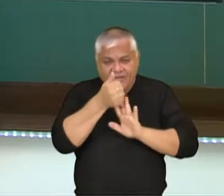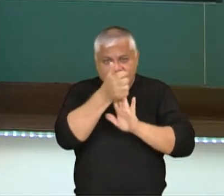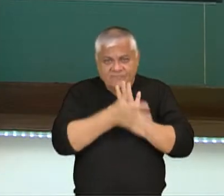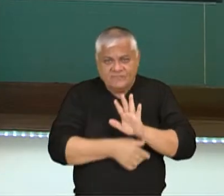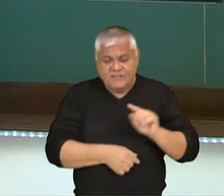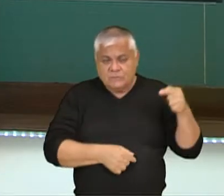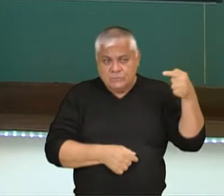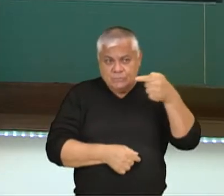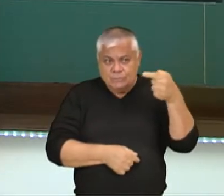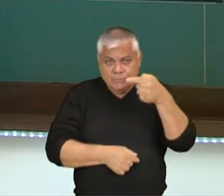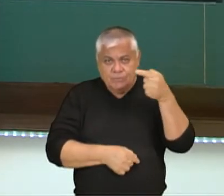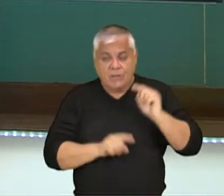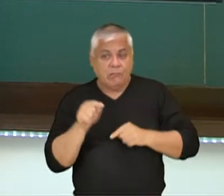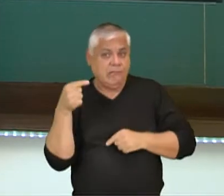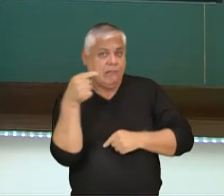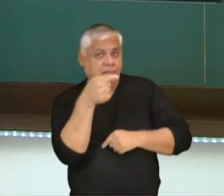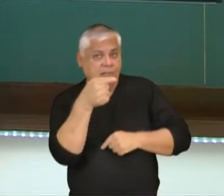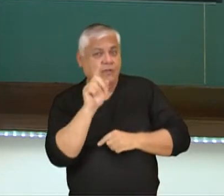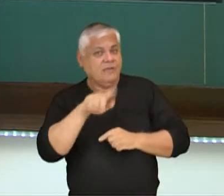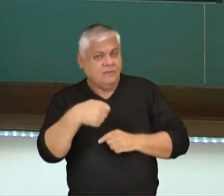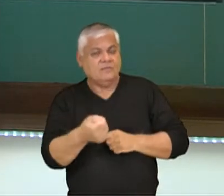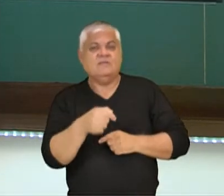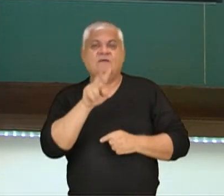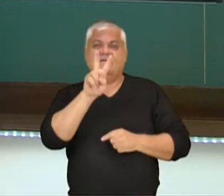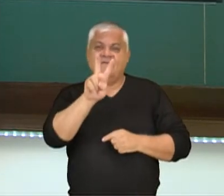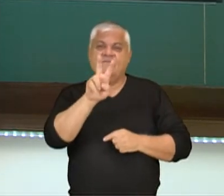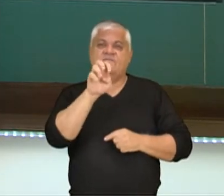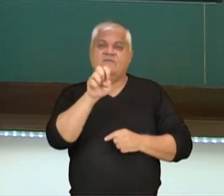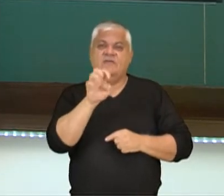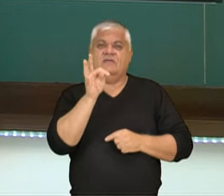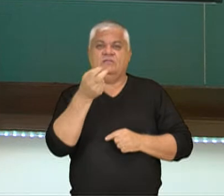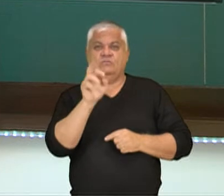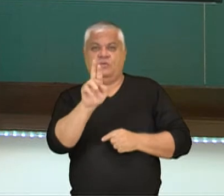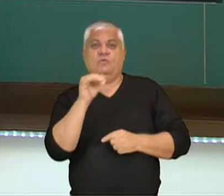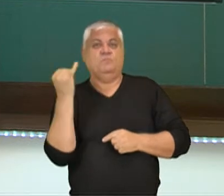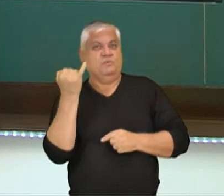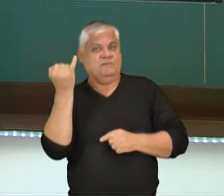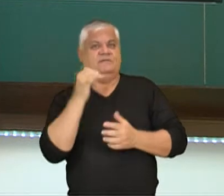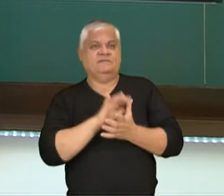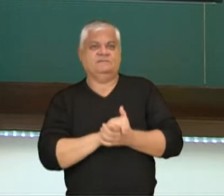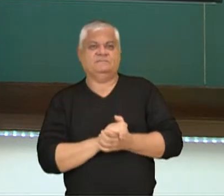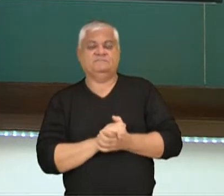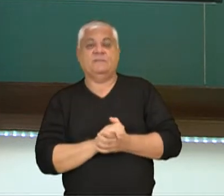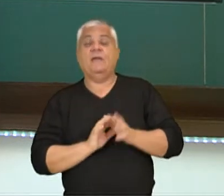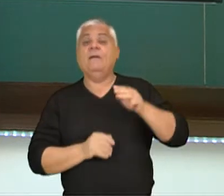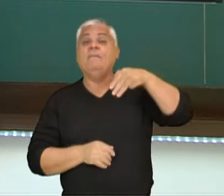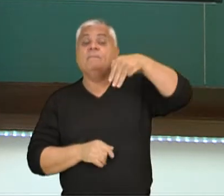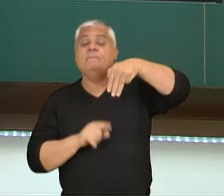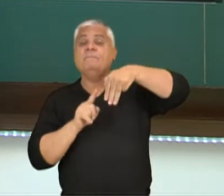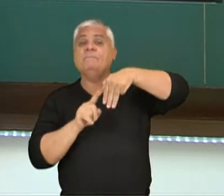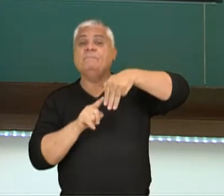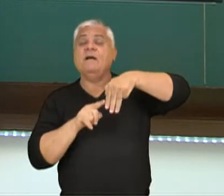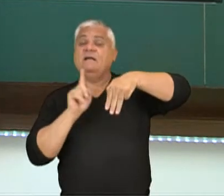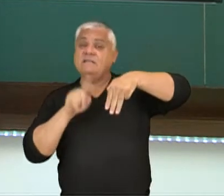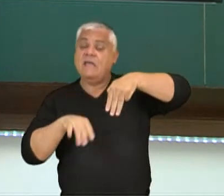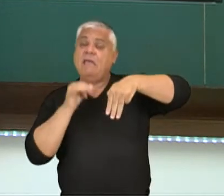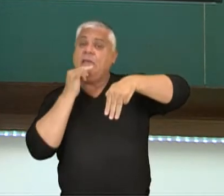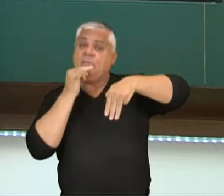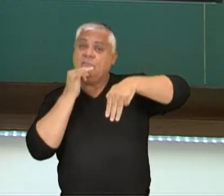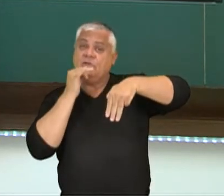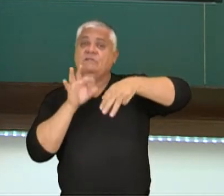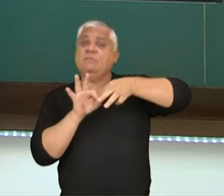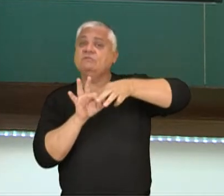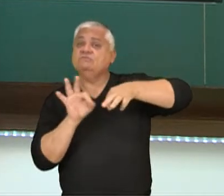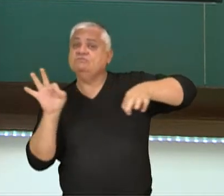essa flechinha, não tem problema, é um vetor. Detalhe importante, a massa, ela é uma grandeza escalar. E